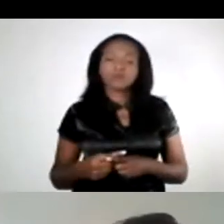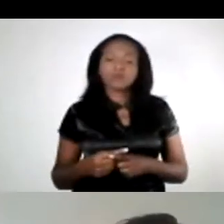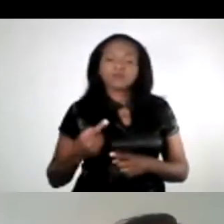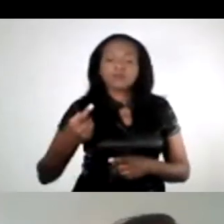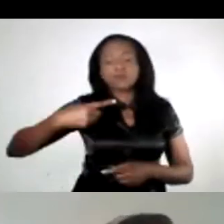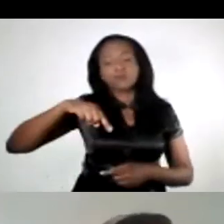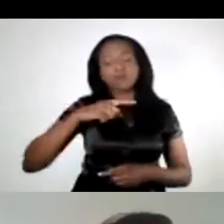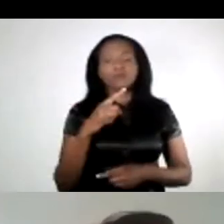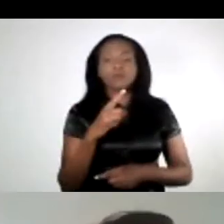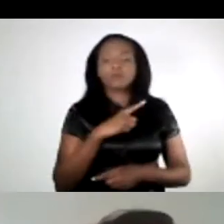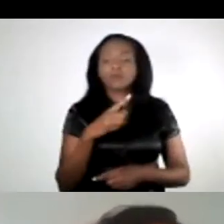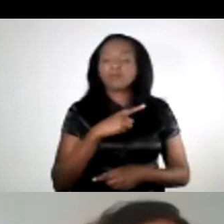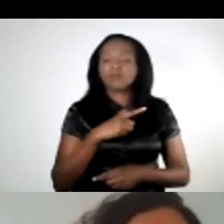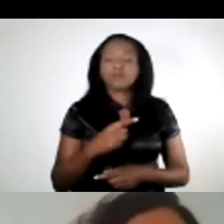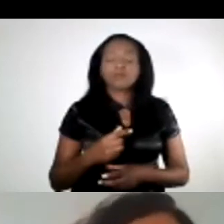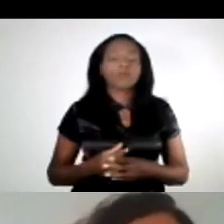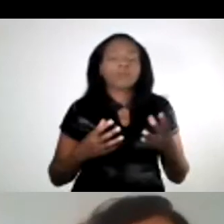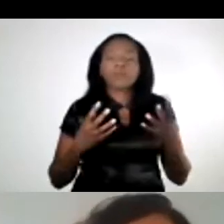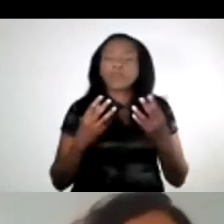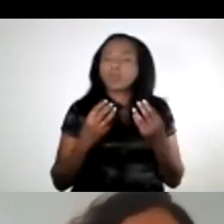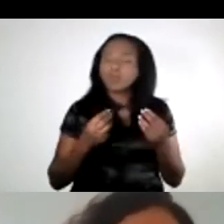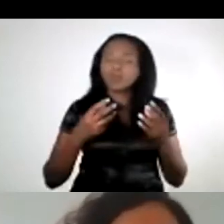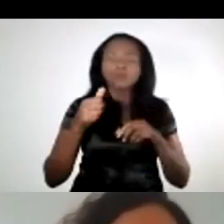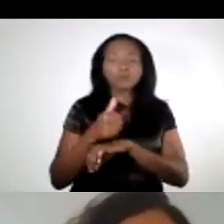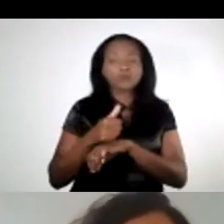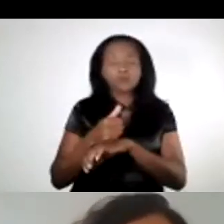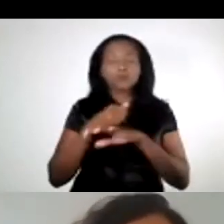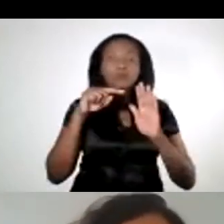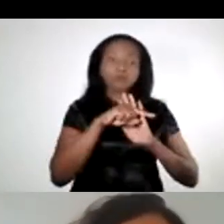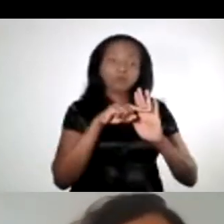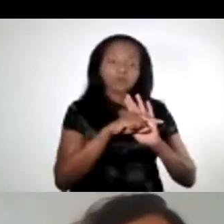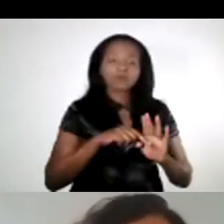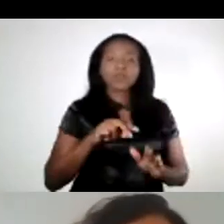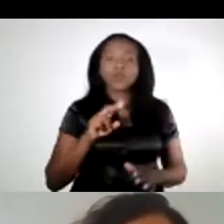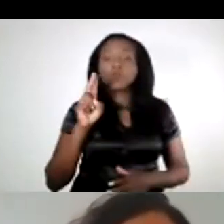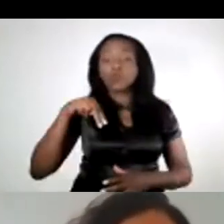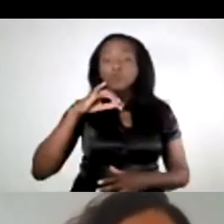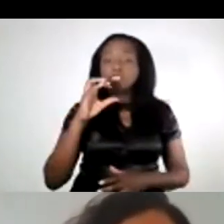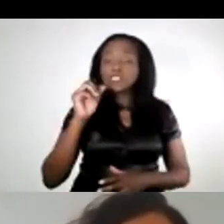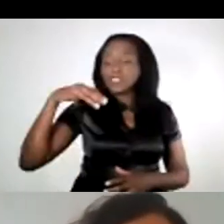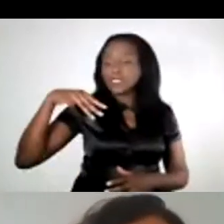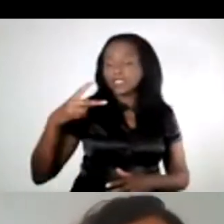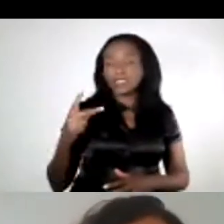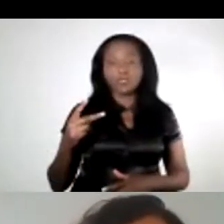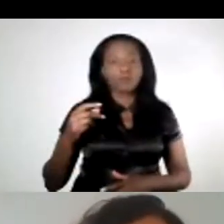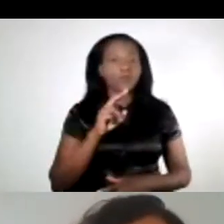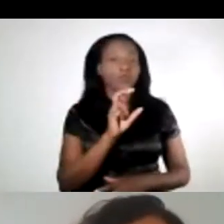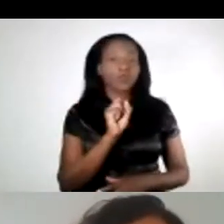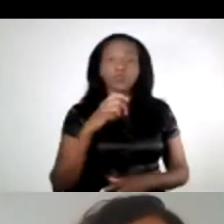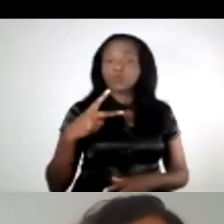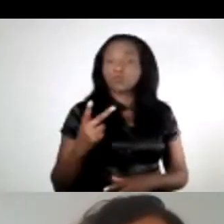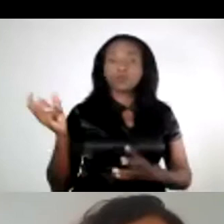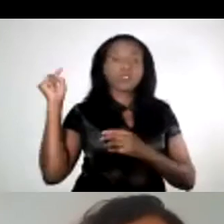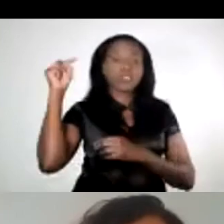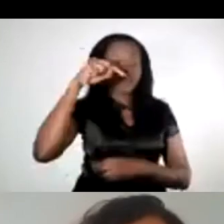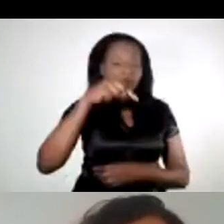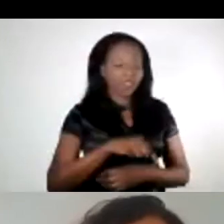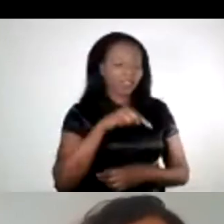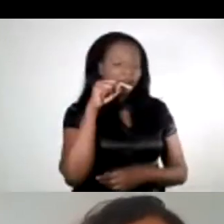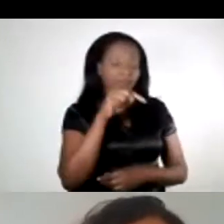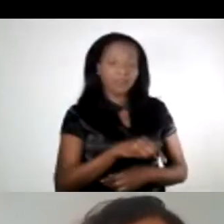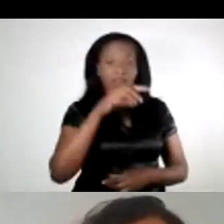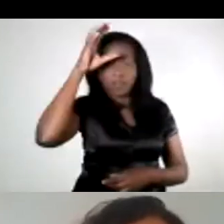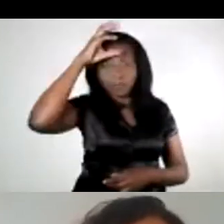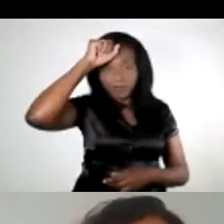tem, assim, muitos pesquisadores de Unicamp, de USP, vindo aprender, né, para elaborar